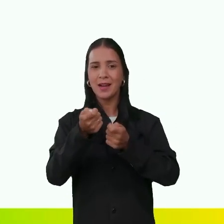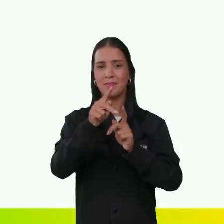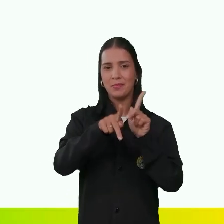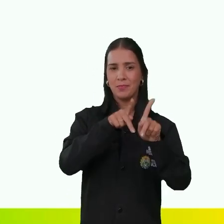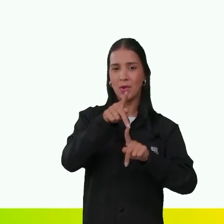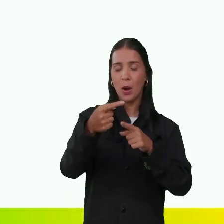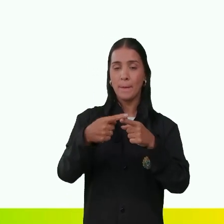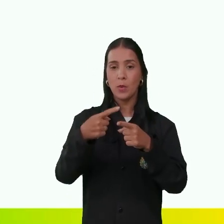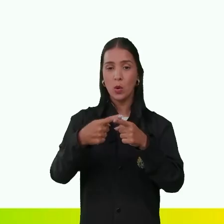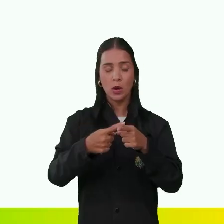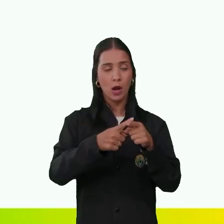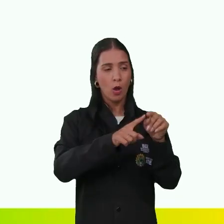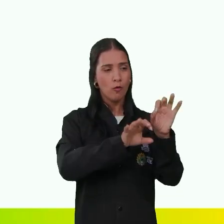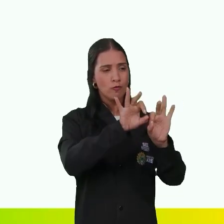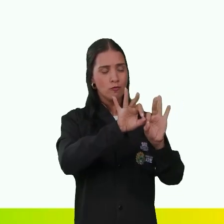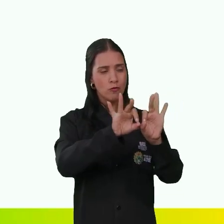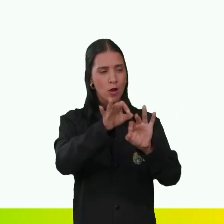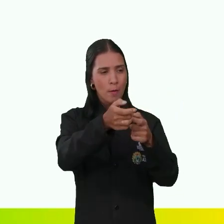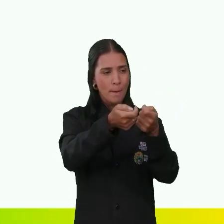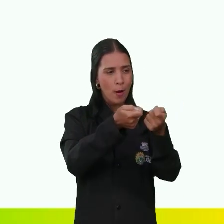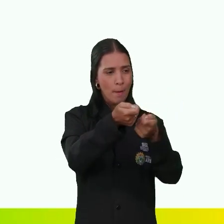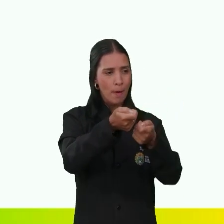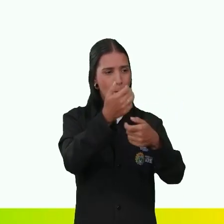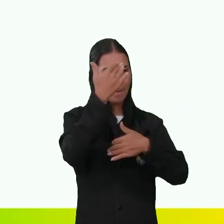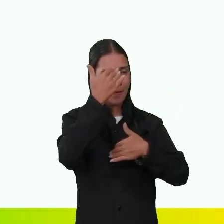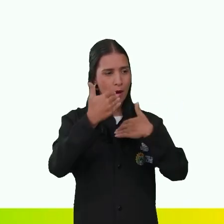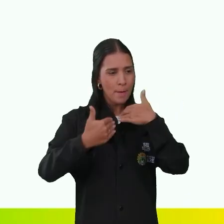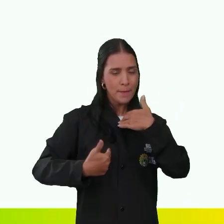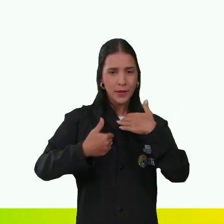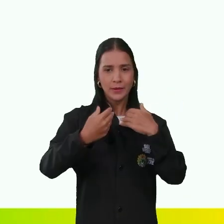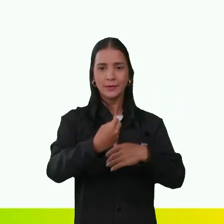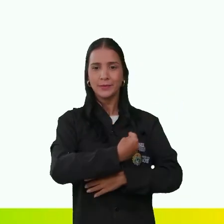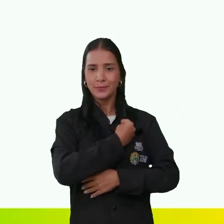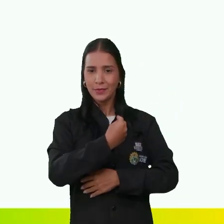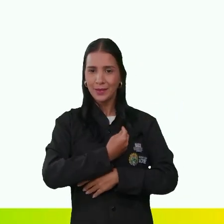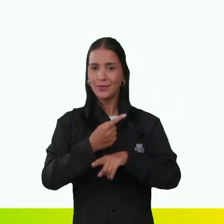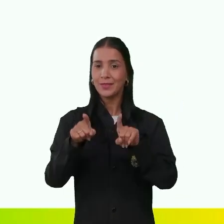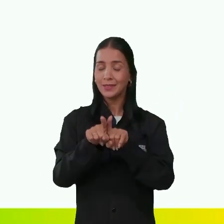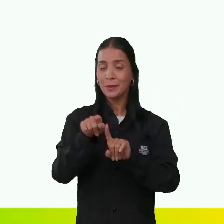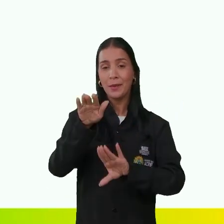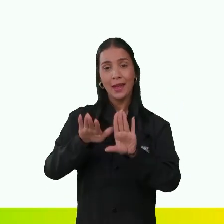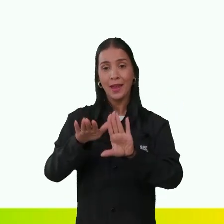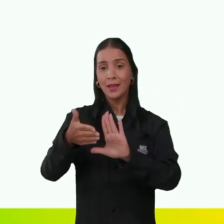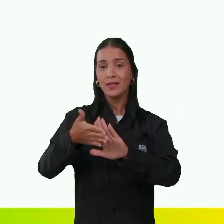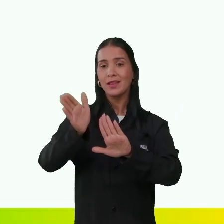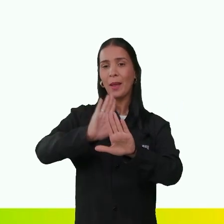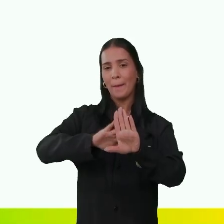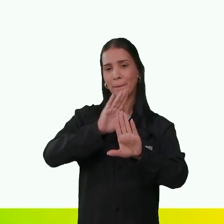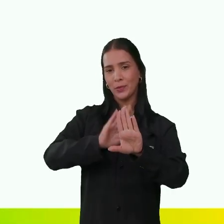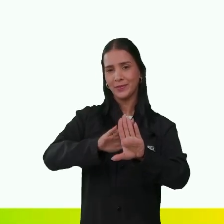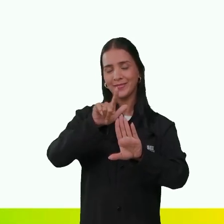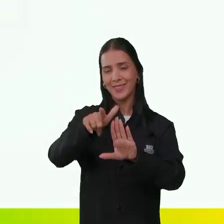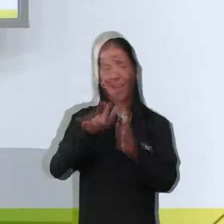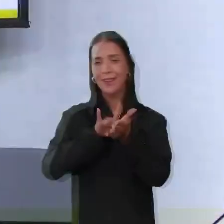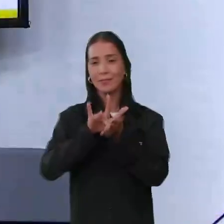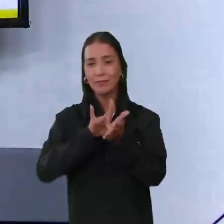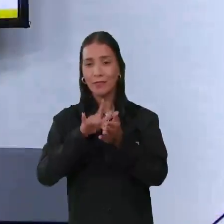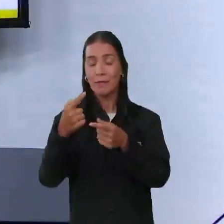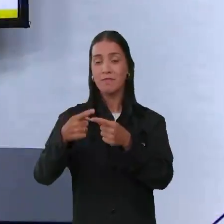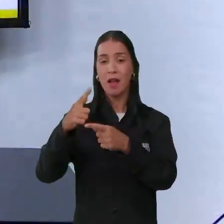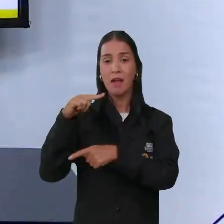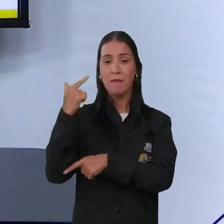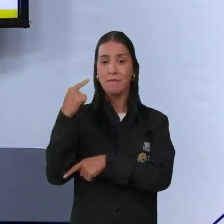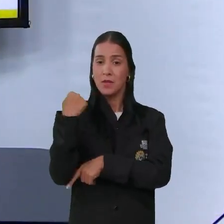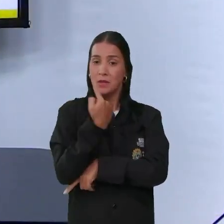corpos e vidas, muitas vezes de forma sutil e imperceptível, quando, por exemplo,